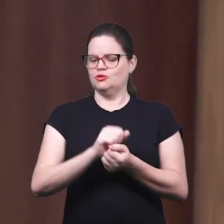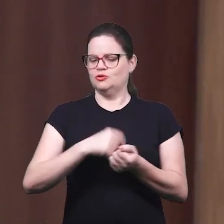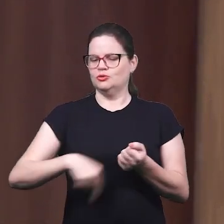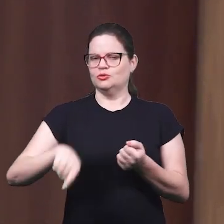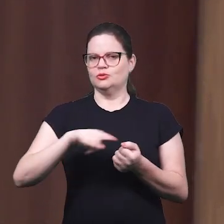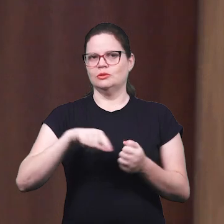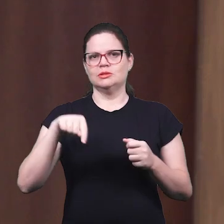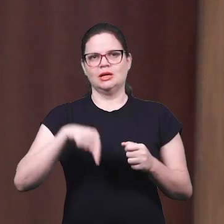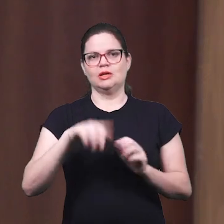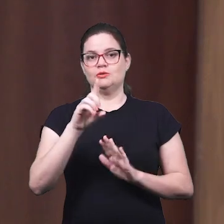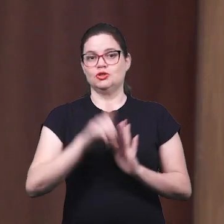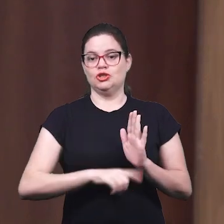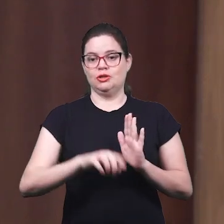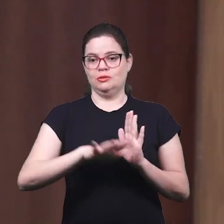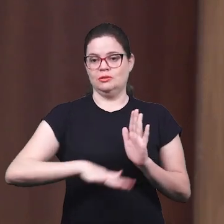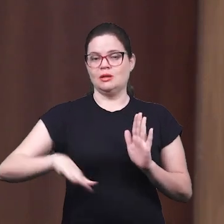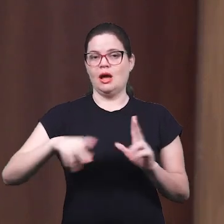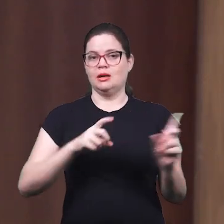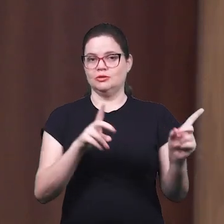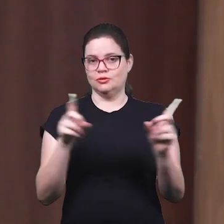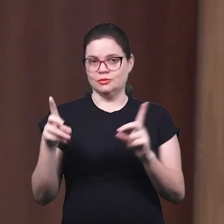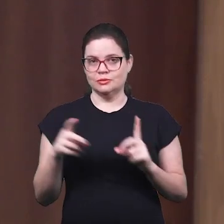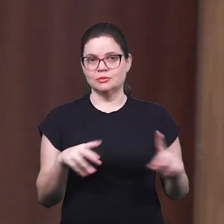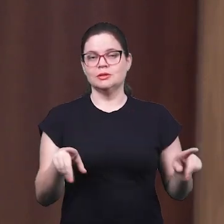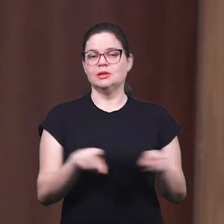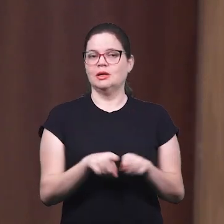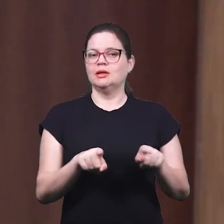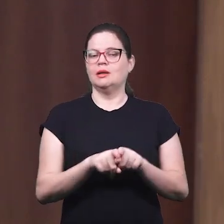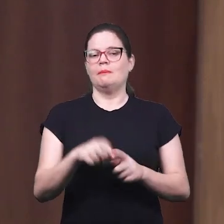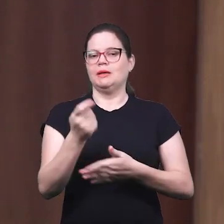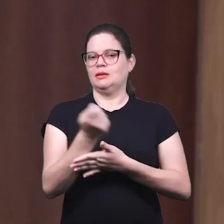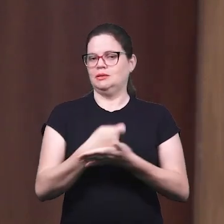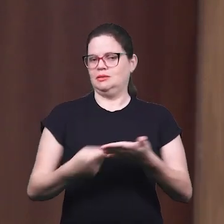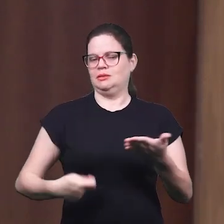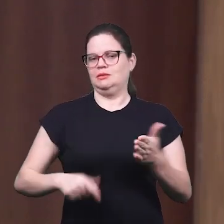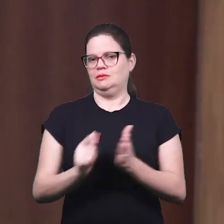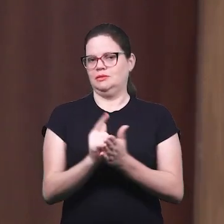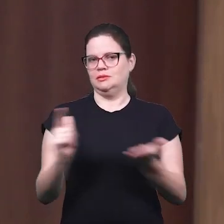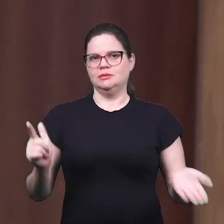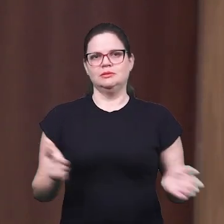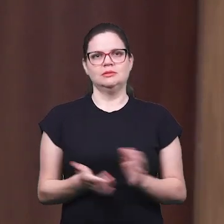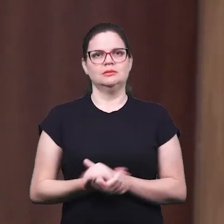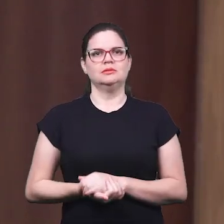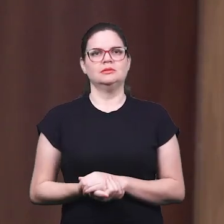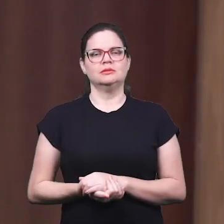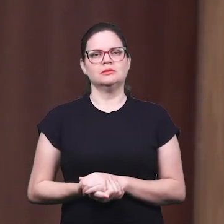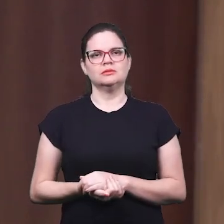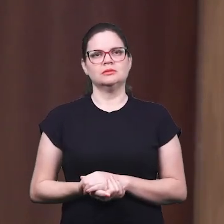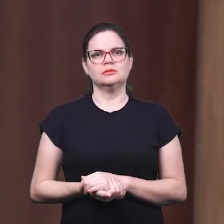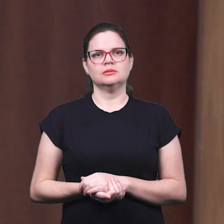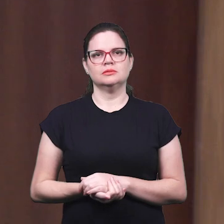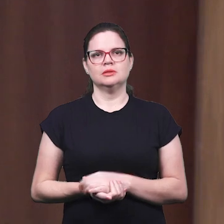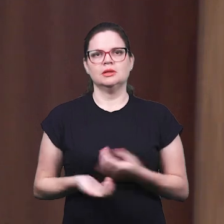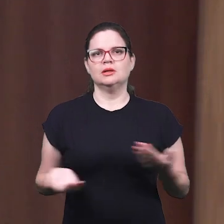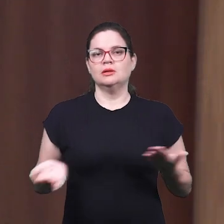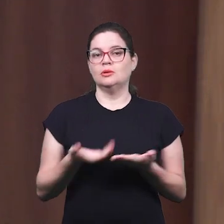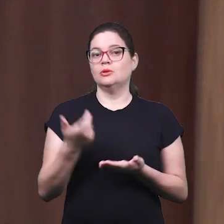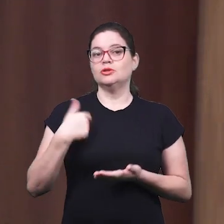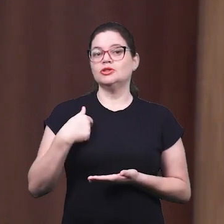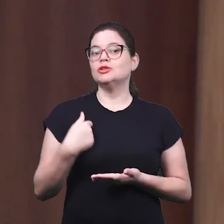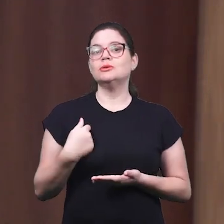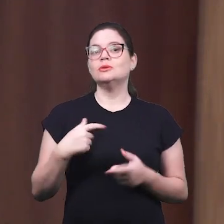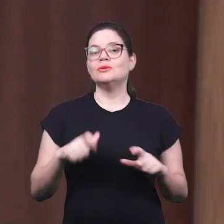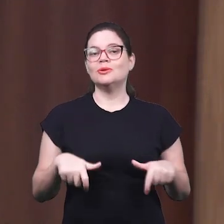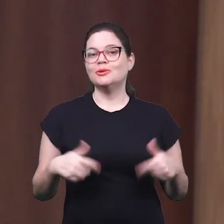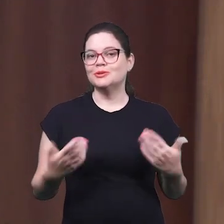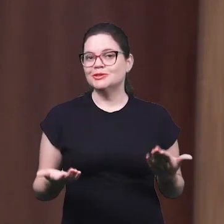seria o meu diretor comercial e o colunista. Não fui. Hoje eu estou aonde?